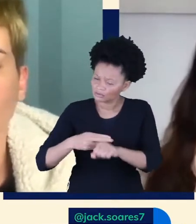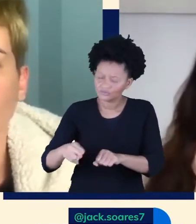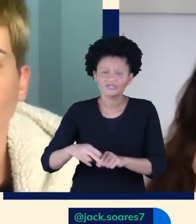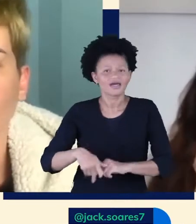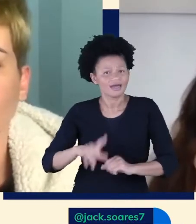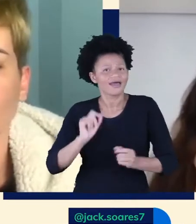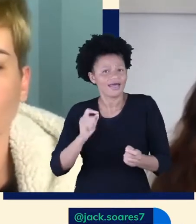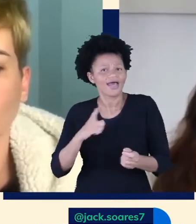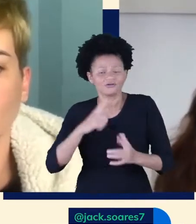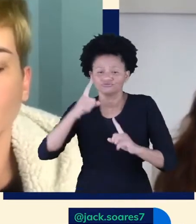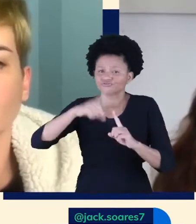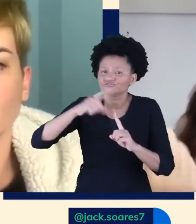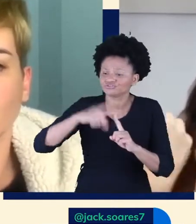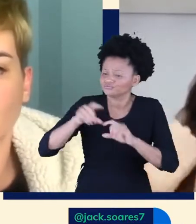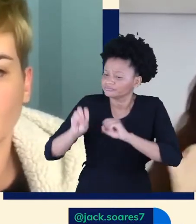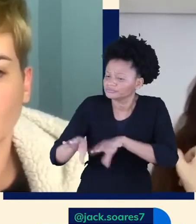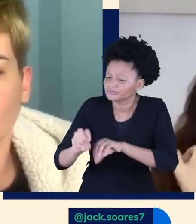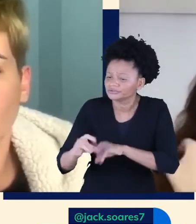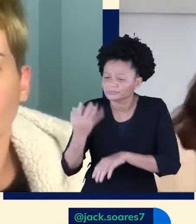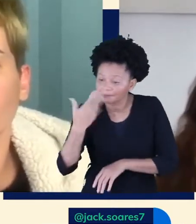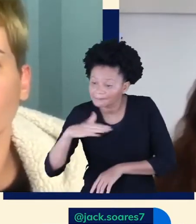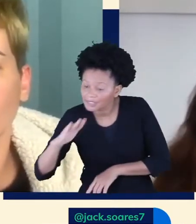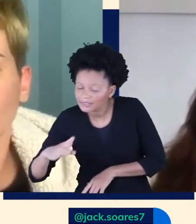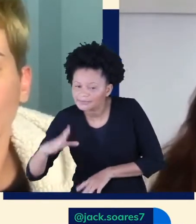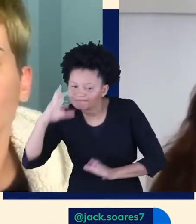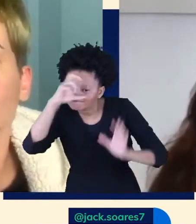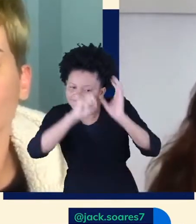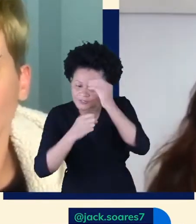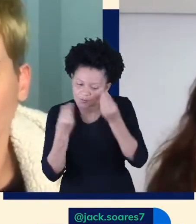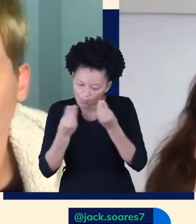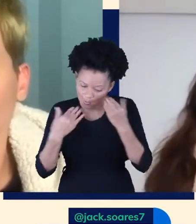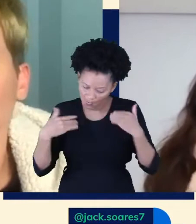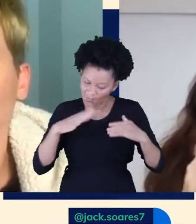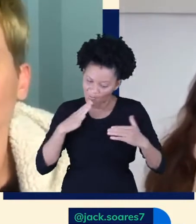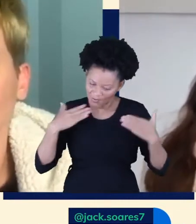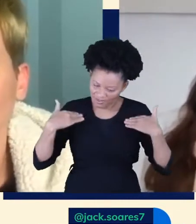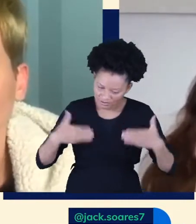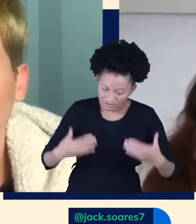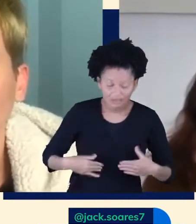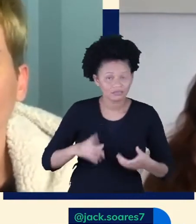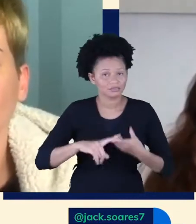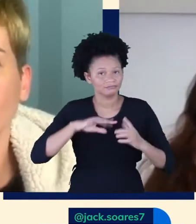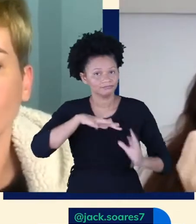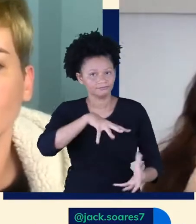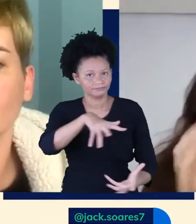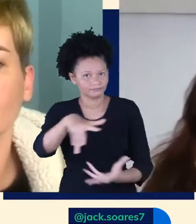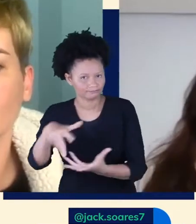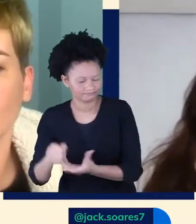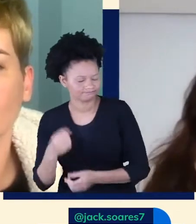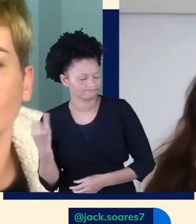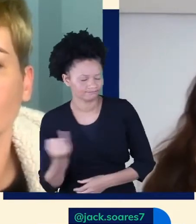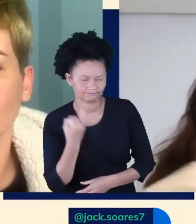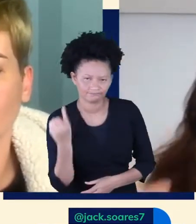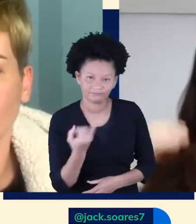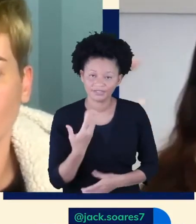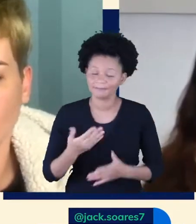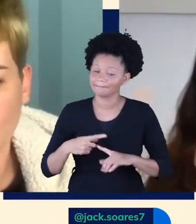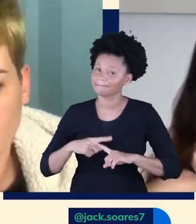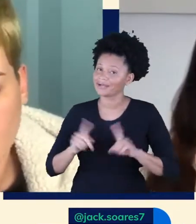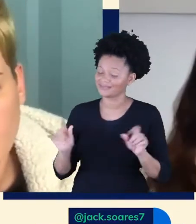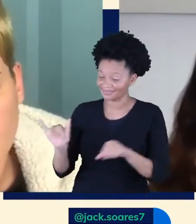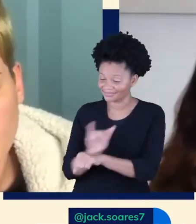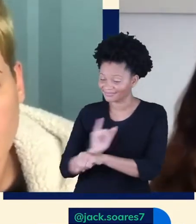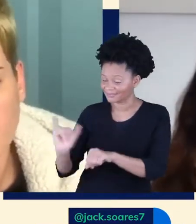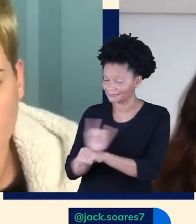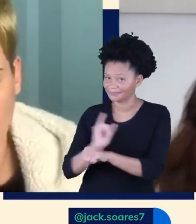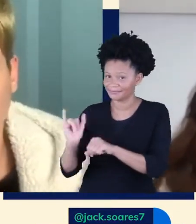forma da gente ensinar a criança a lidar com ela mesma e com o mundo, tá? É absolutamente necessário falar sobre nudez. Agora, na